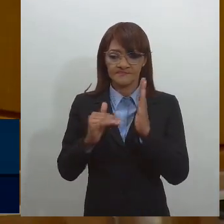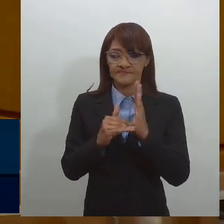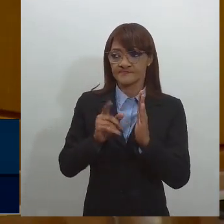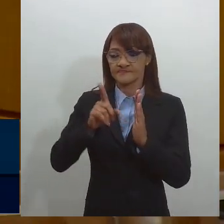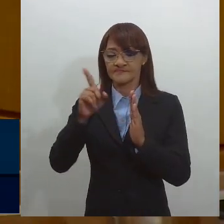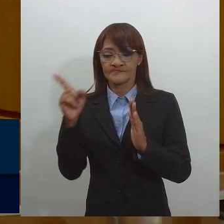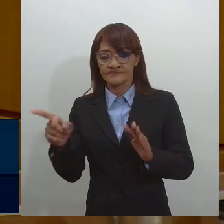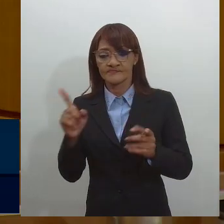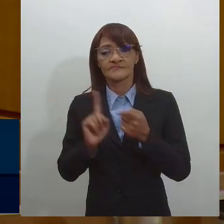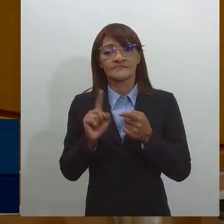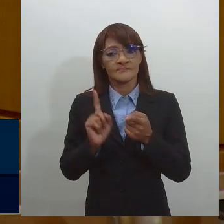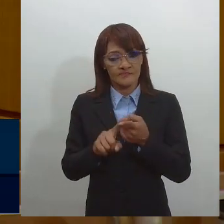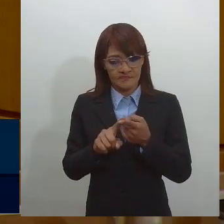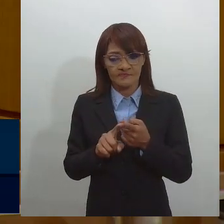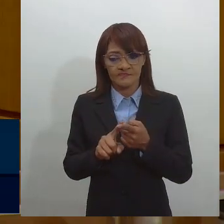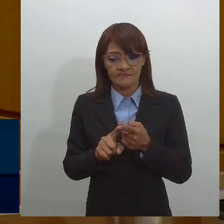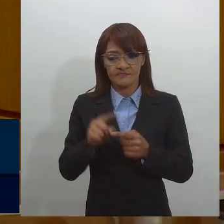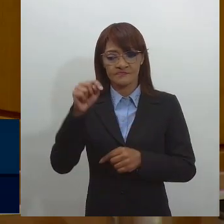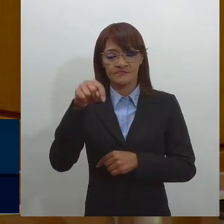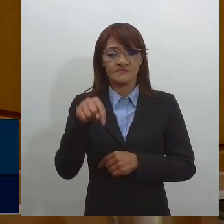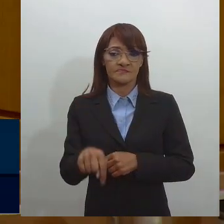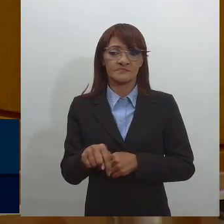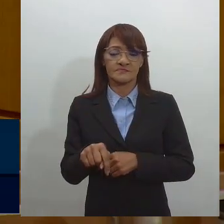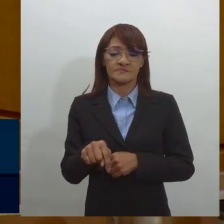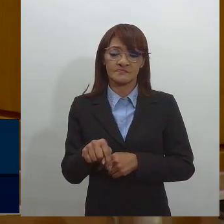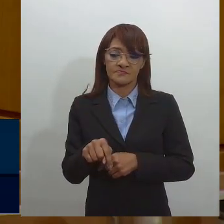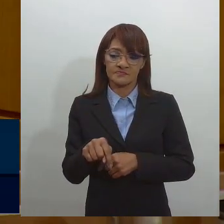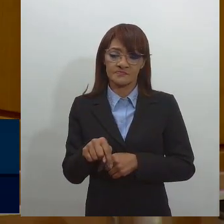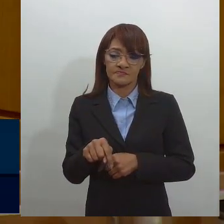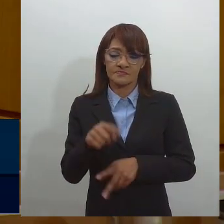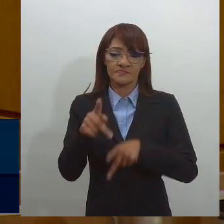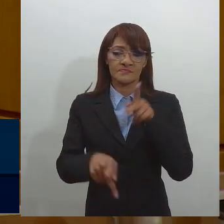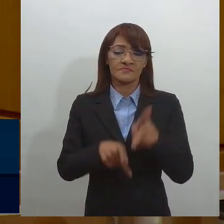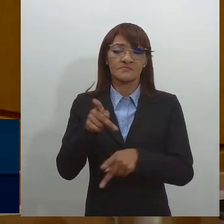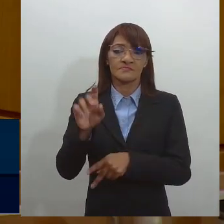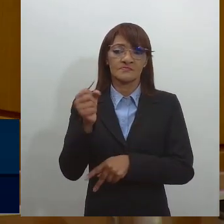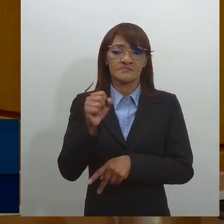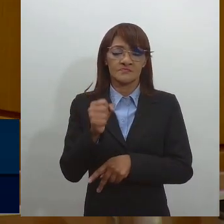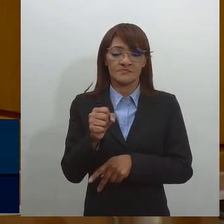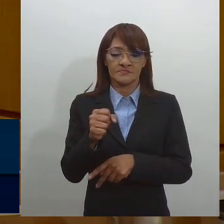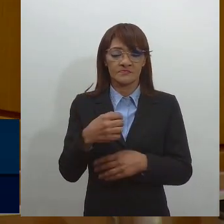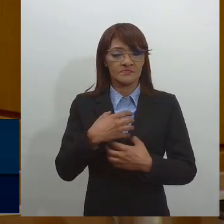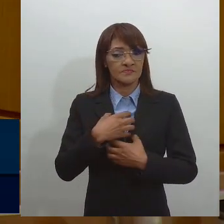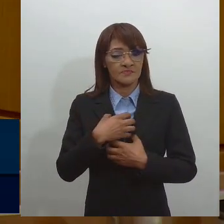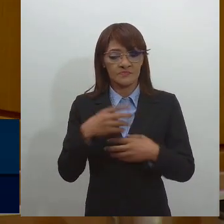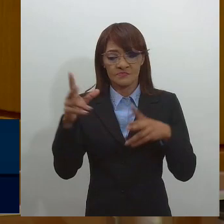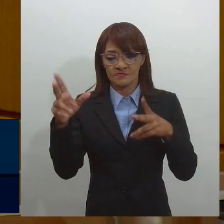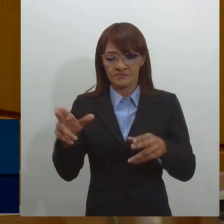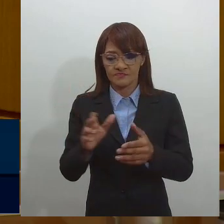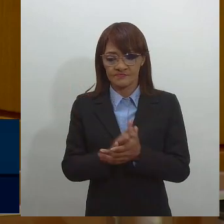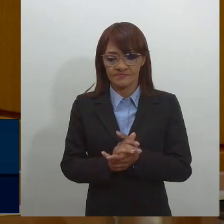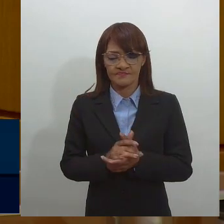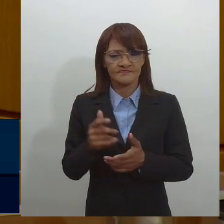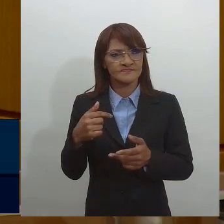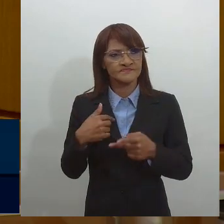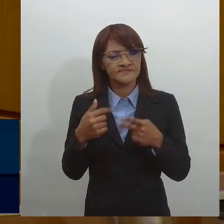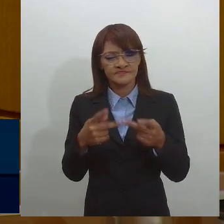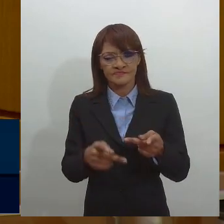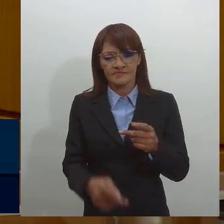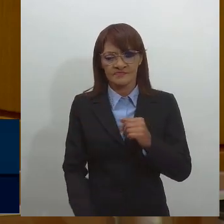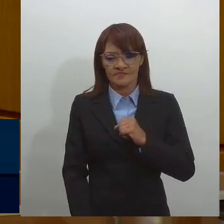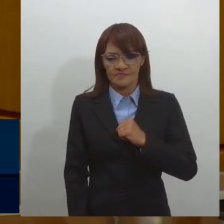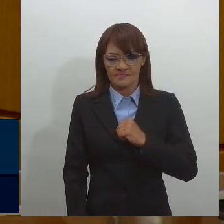também diretamente o povo sergipano, né? Eu estive visitando lá o povo, a comunidade Fucaxó,